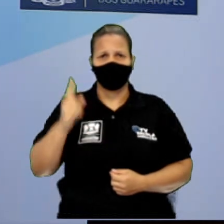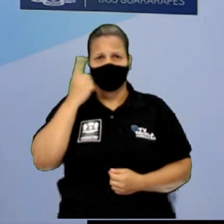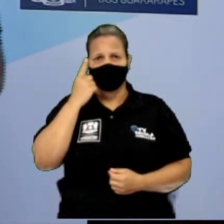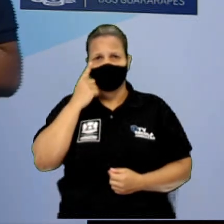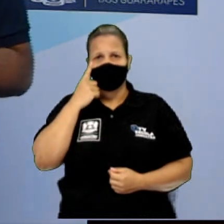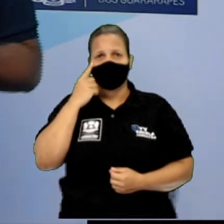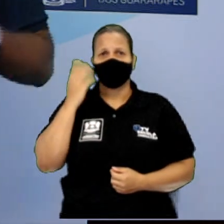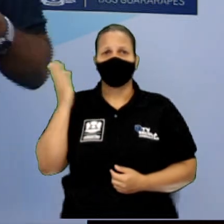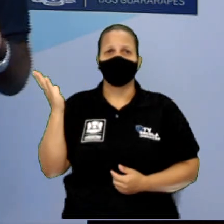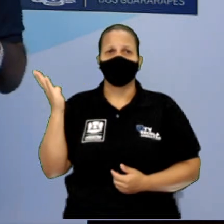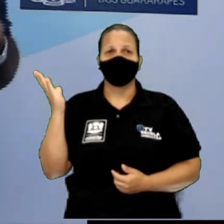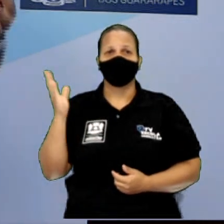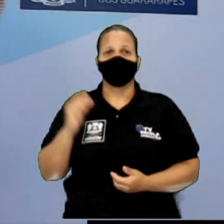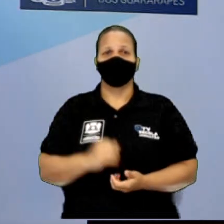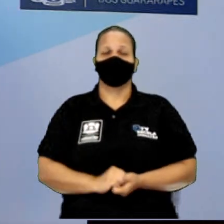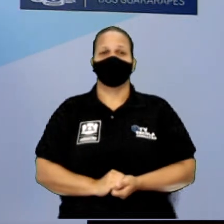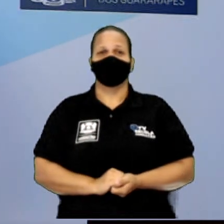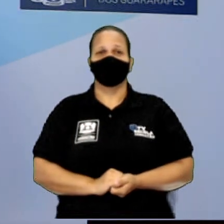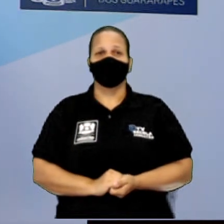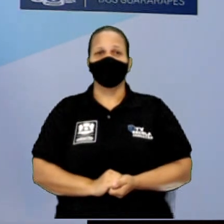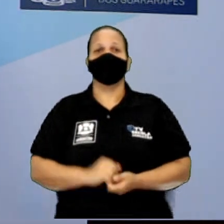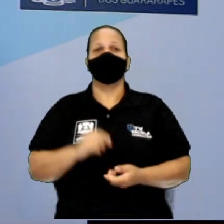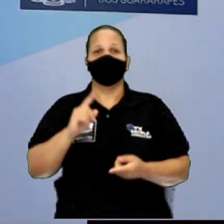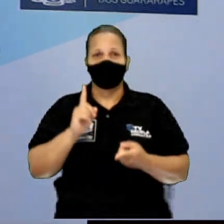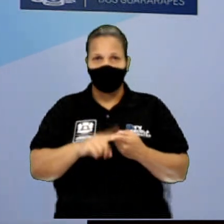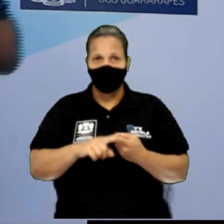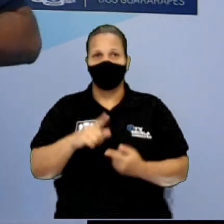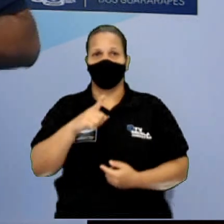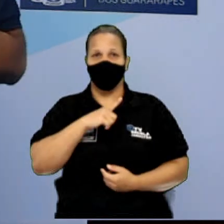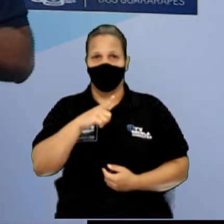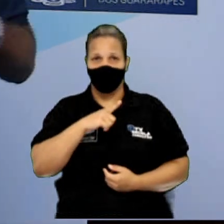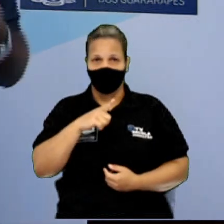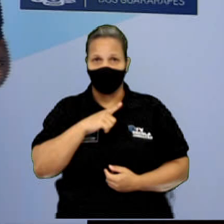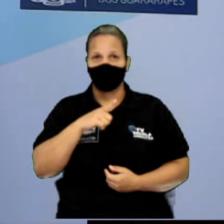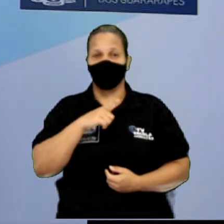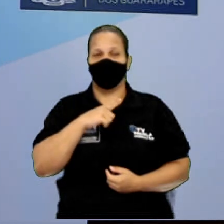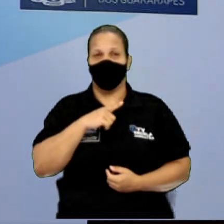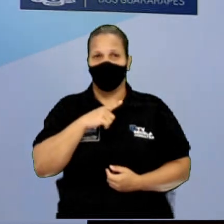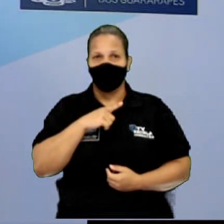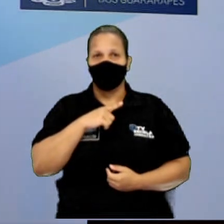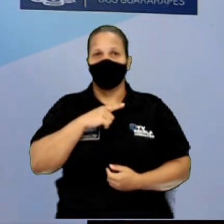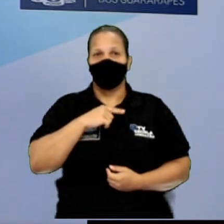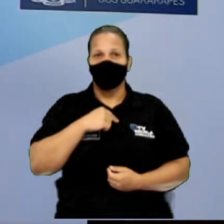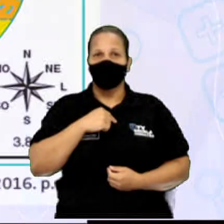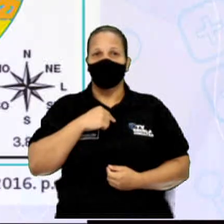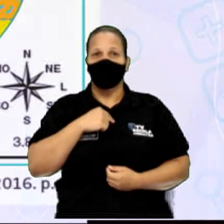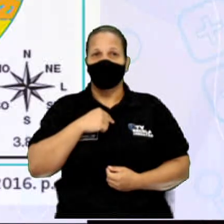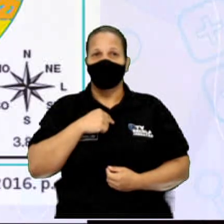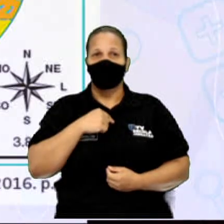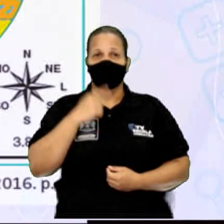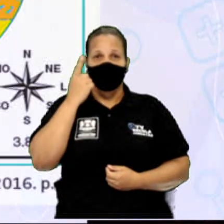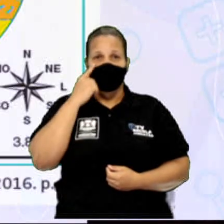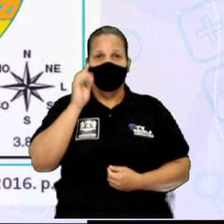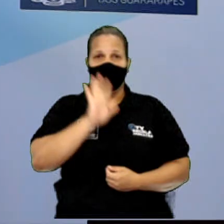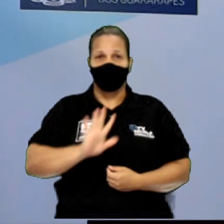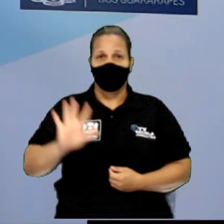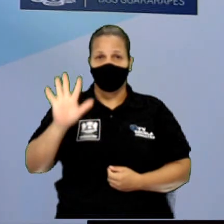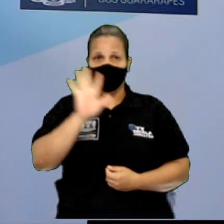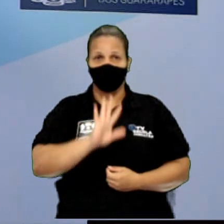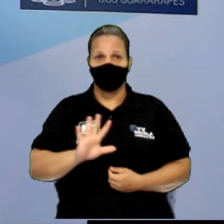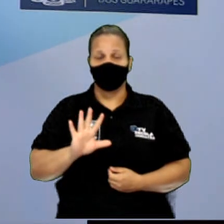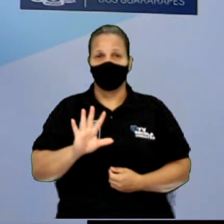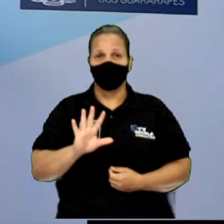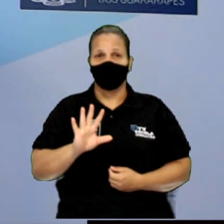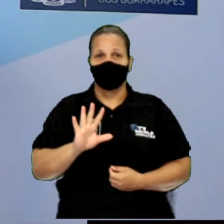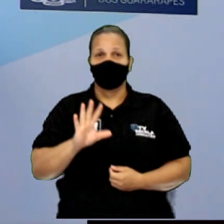nós temos as zonas de alta, média e baixa latitude. Observa aqui, ó, toda essa